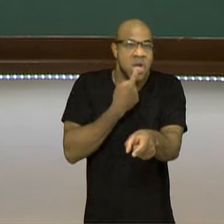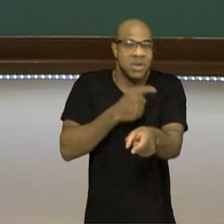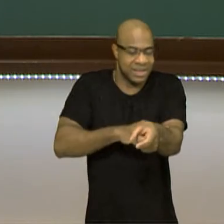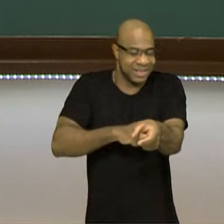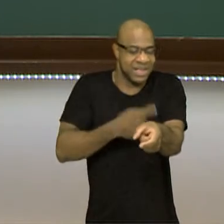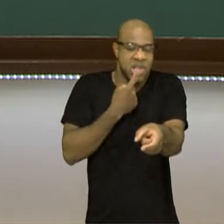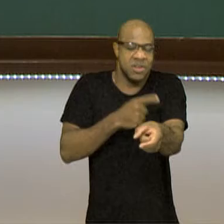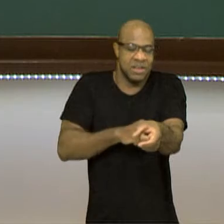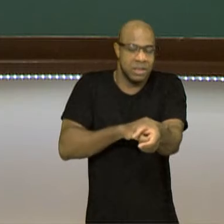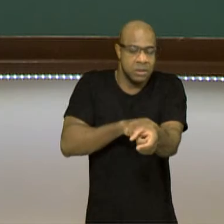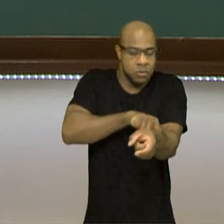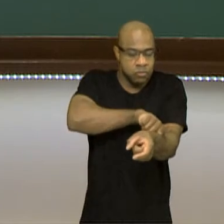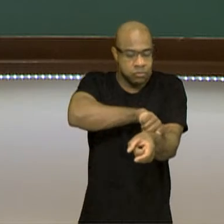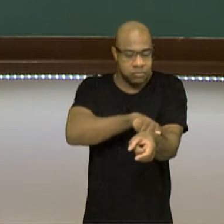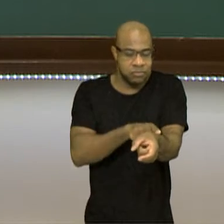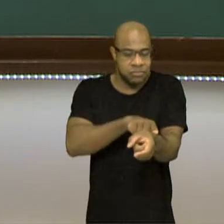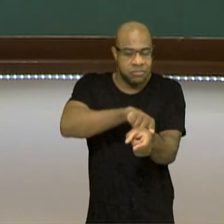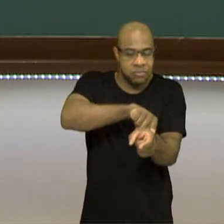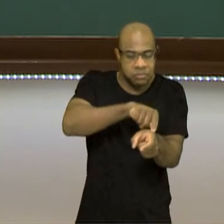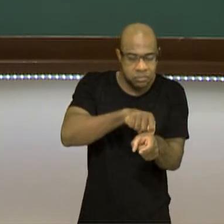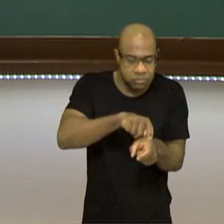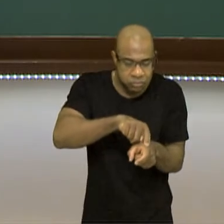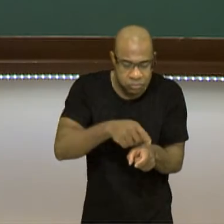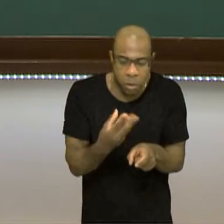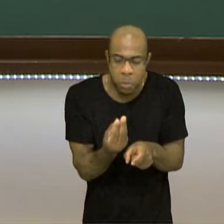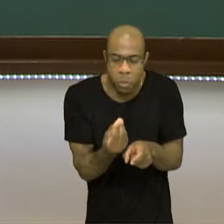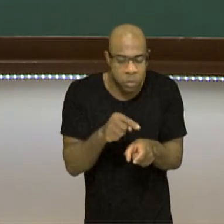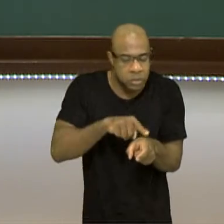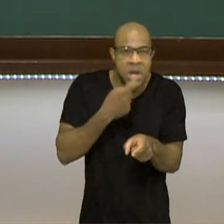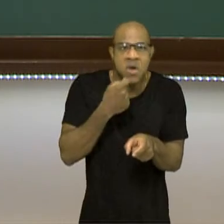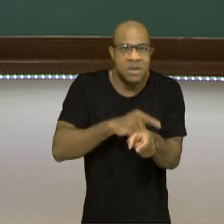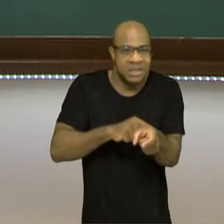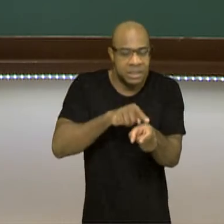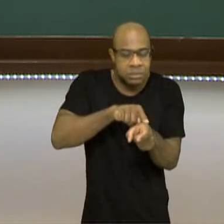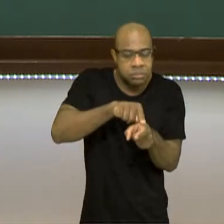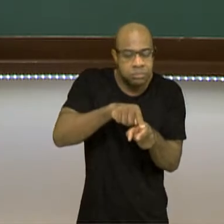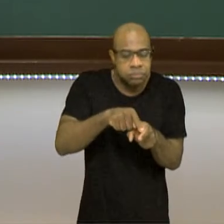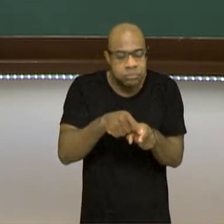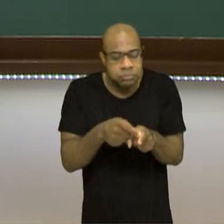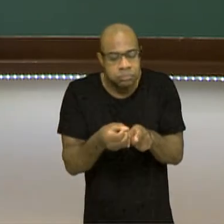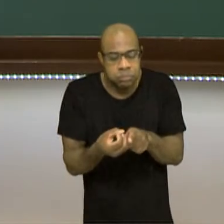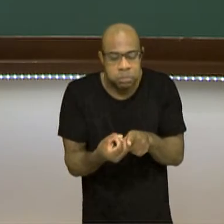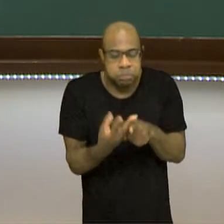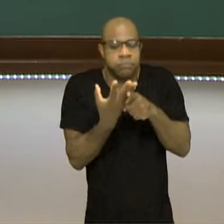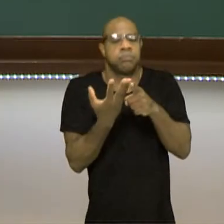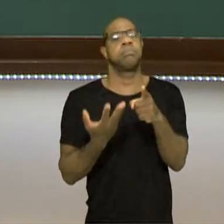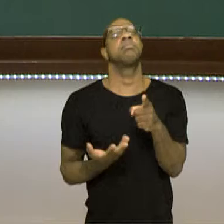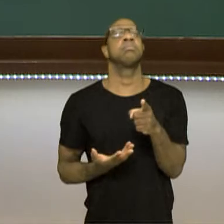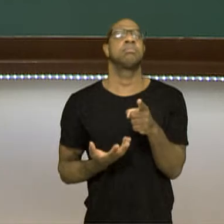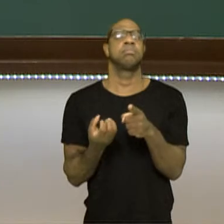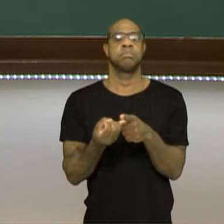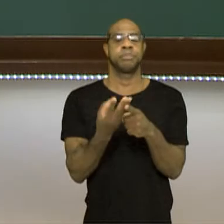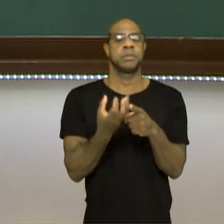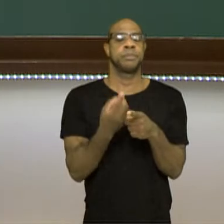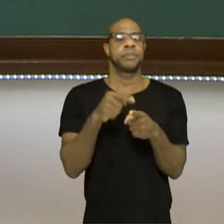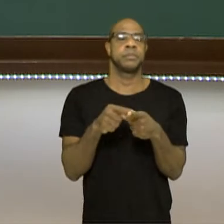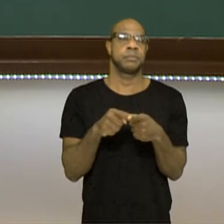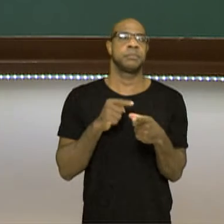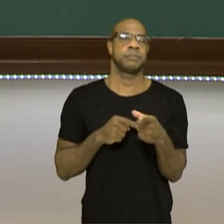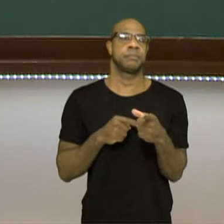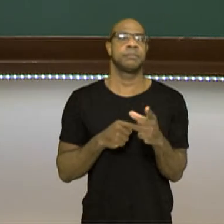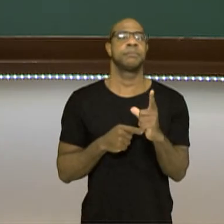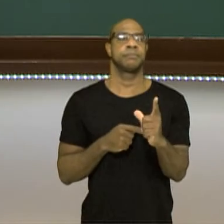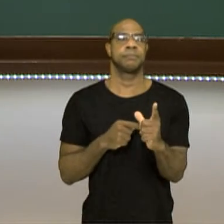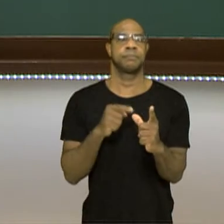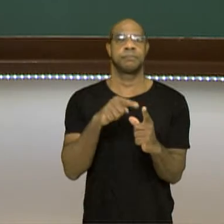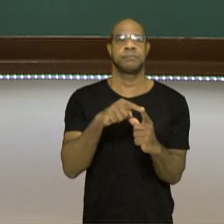responsável por deixar o pênis ereto, tá? Então, é o preenchimento de sangue nesta região aqui que faz com que o